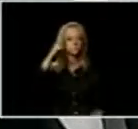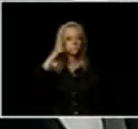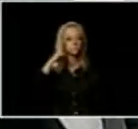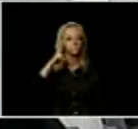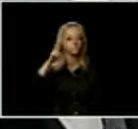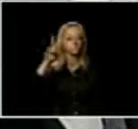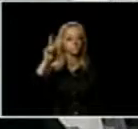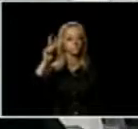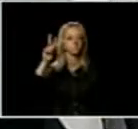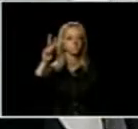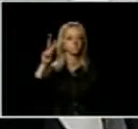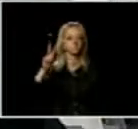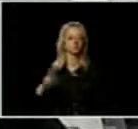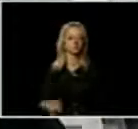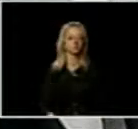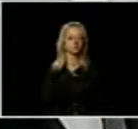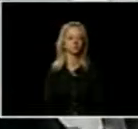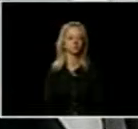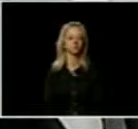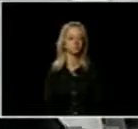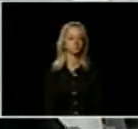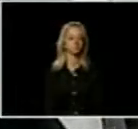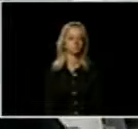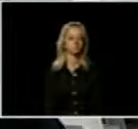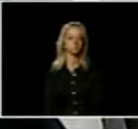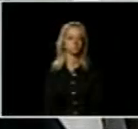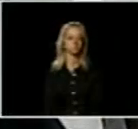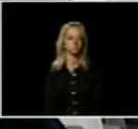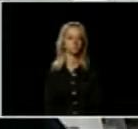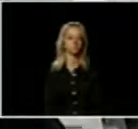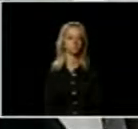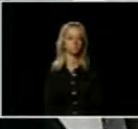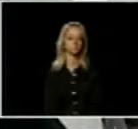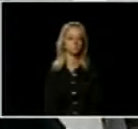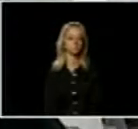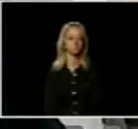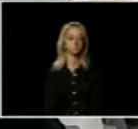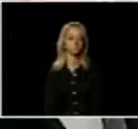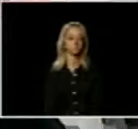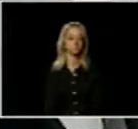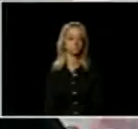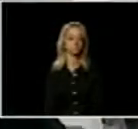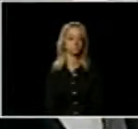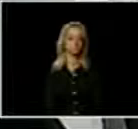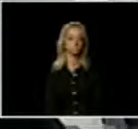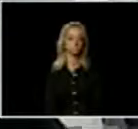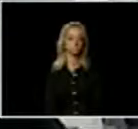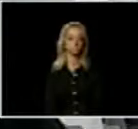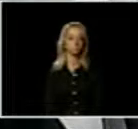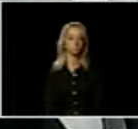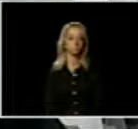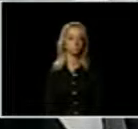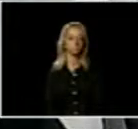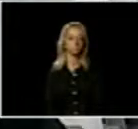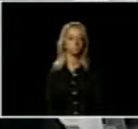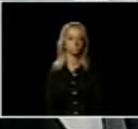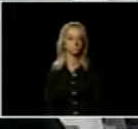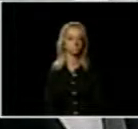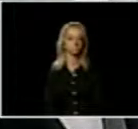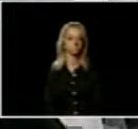da história de Taubaté serem respeitados e toda a cultura de Taubaté